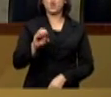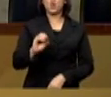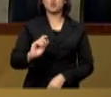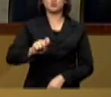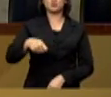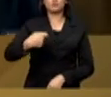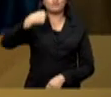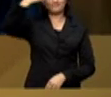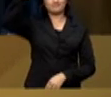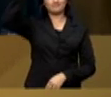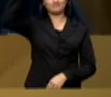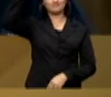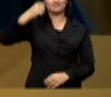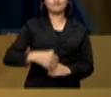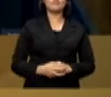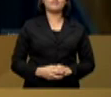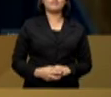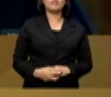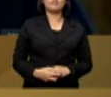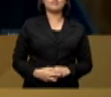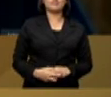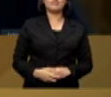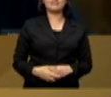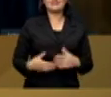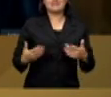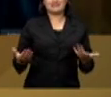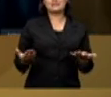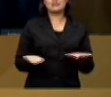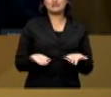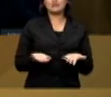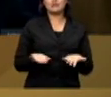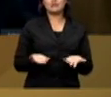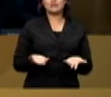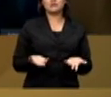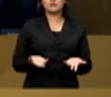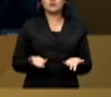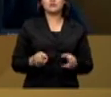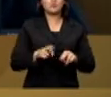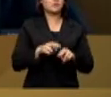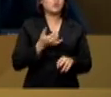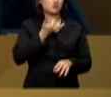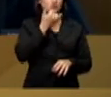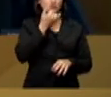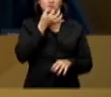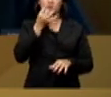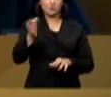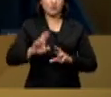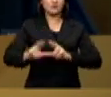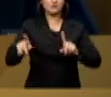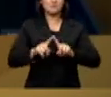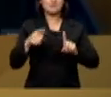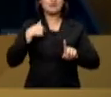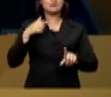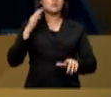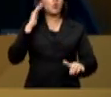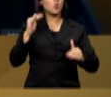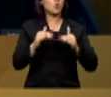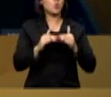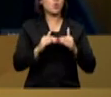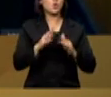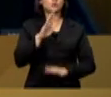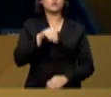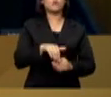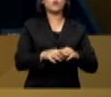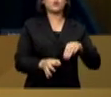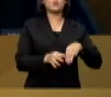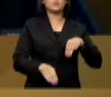breve, presidente. Eu, na verdade, pedindo todas as vênias às compreensões contrárias, eu estou acompanhando a posição do ministro